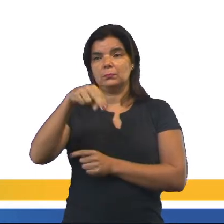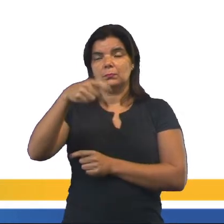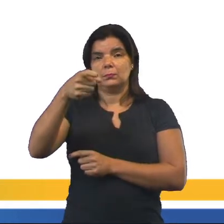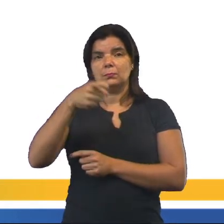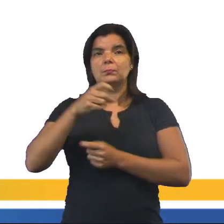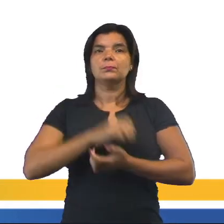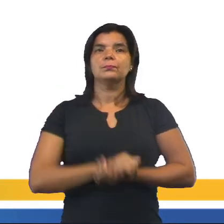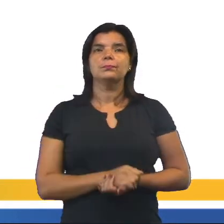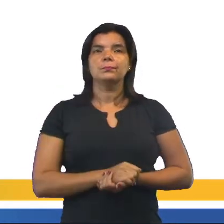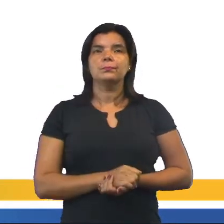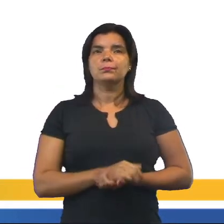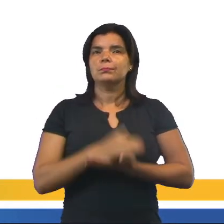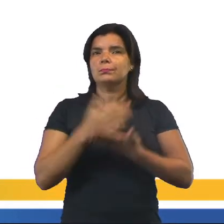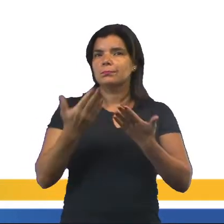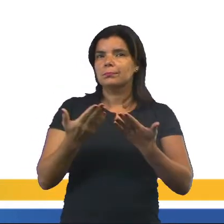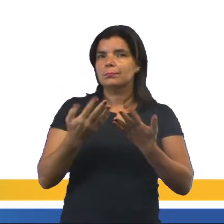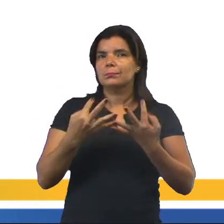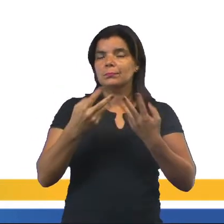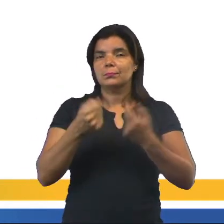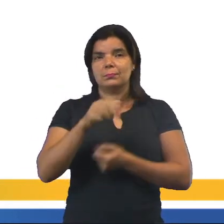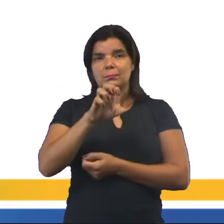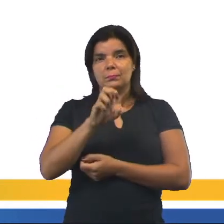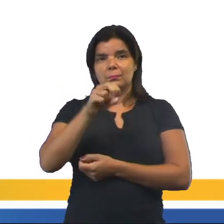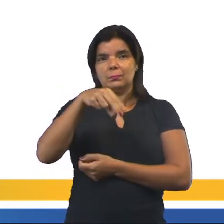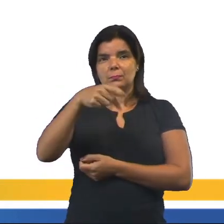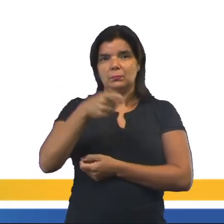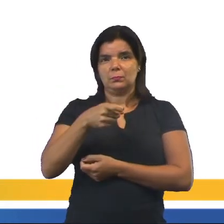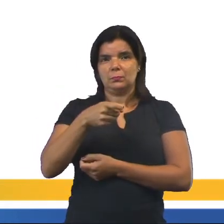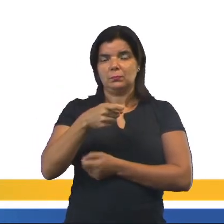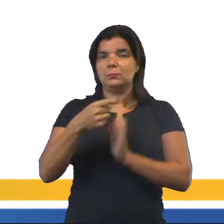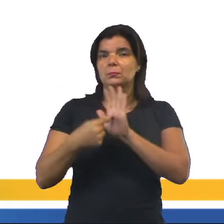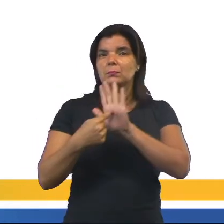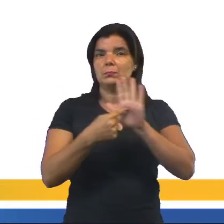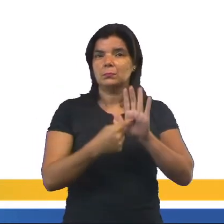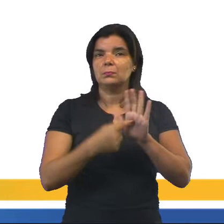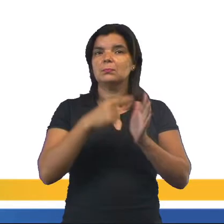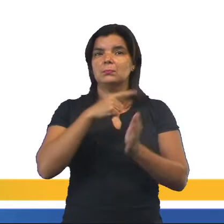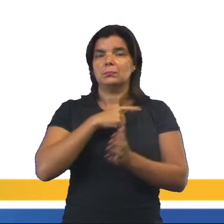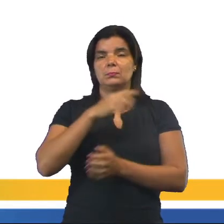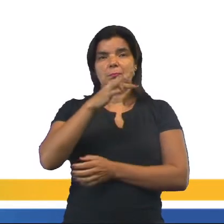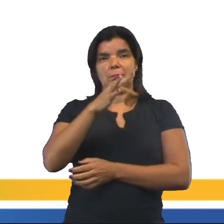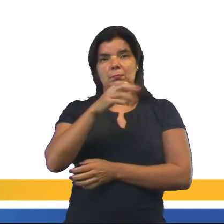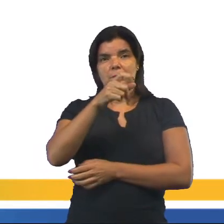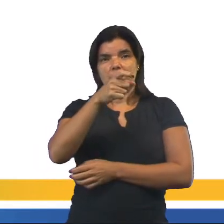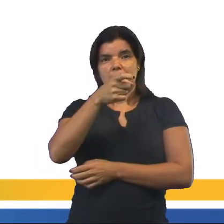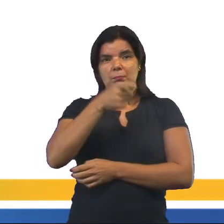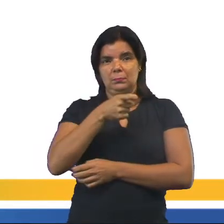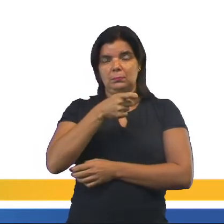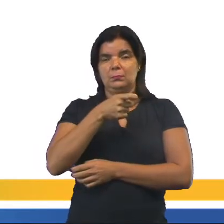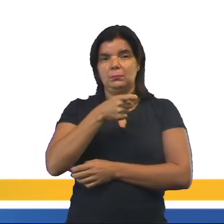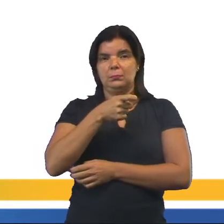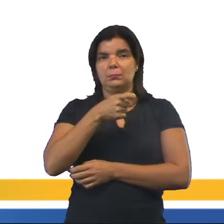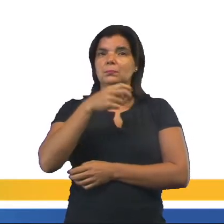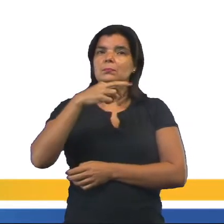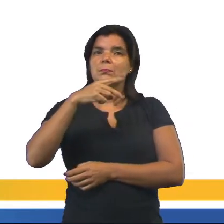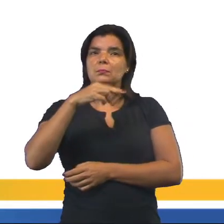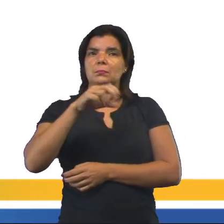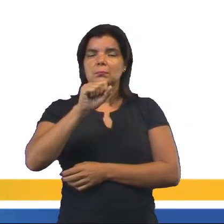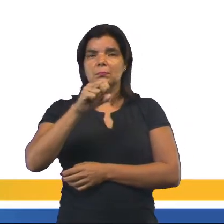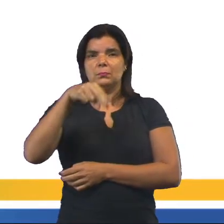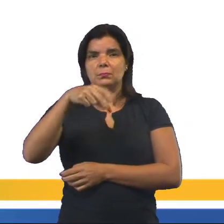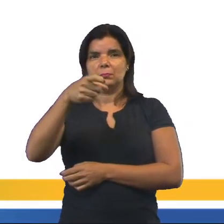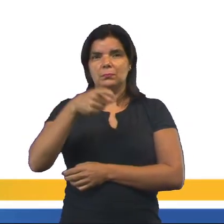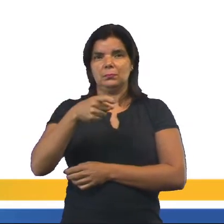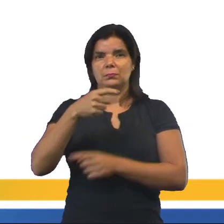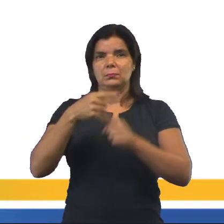x. Colocando o termo seno de x em evidência, teremos meu f de x, que é